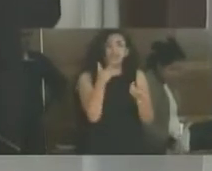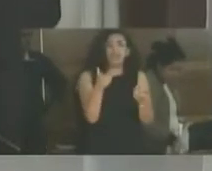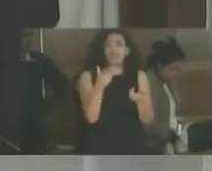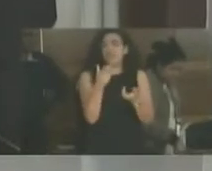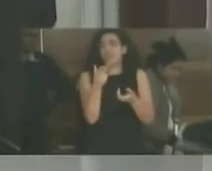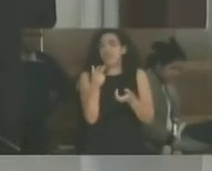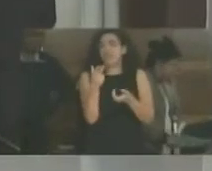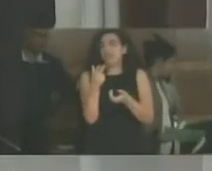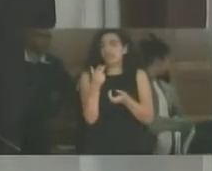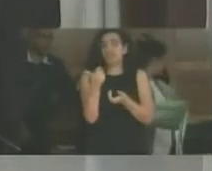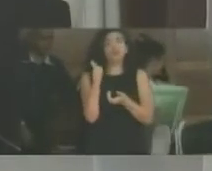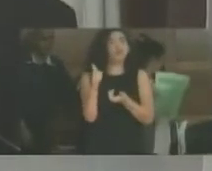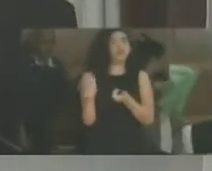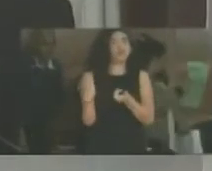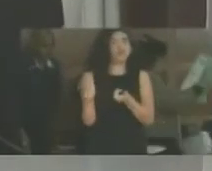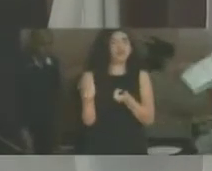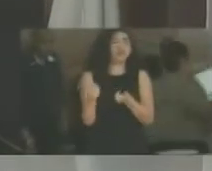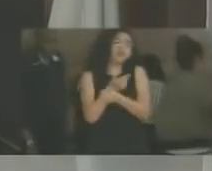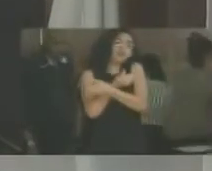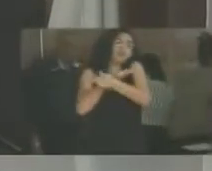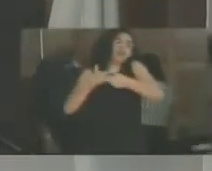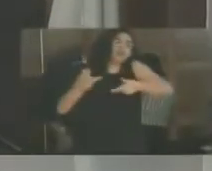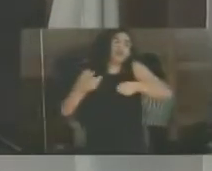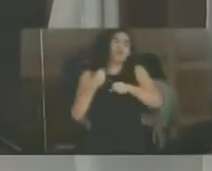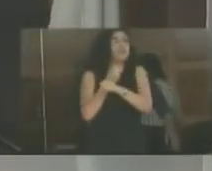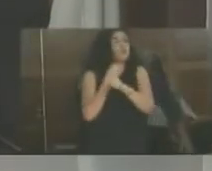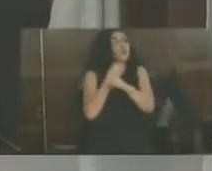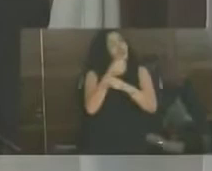mandam 5. Mas não tem problema, só quero que